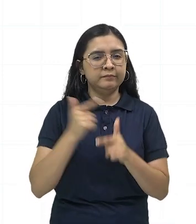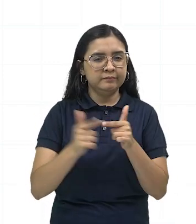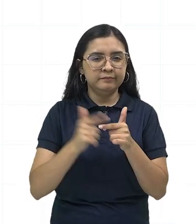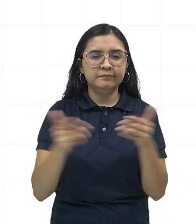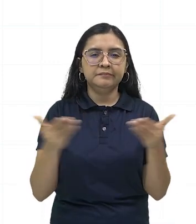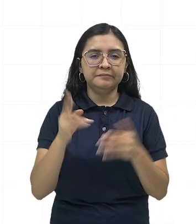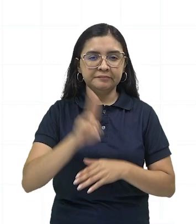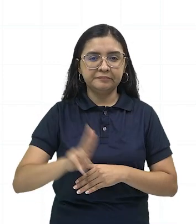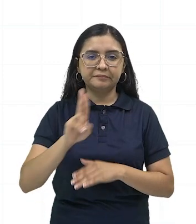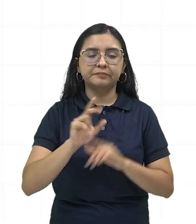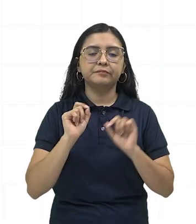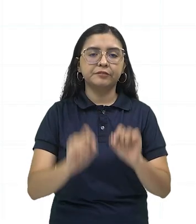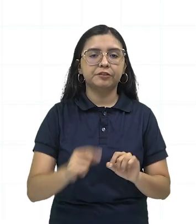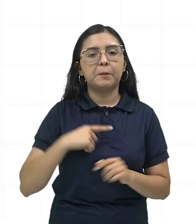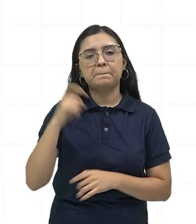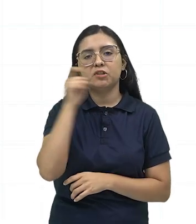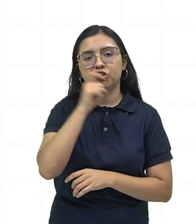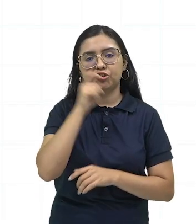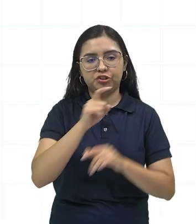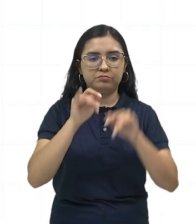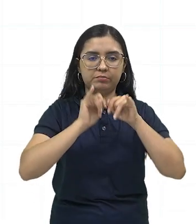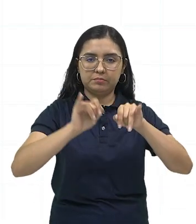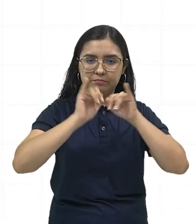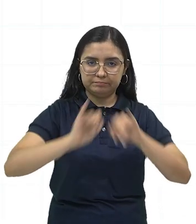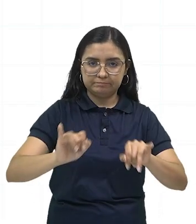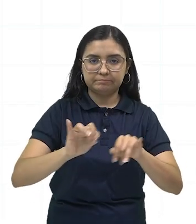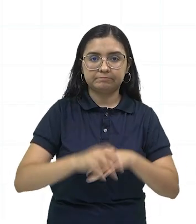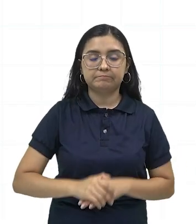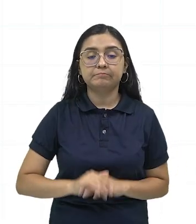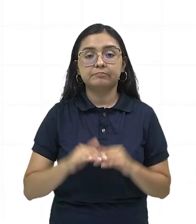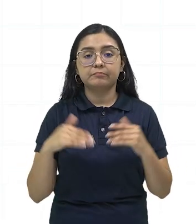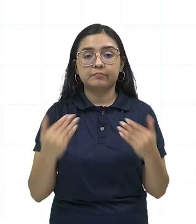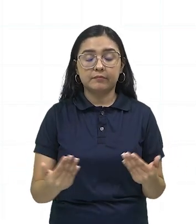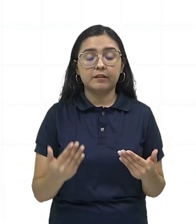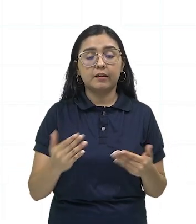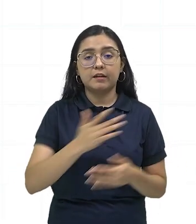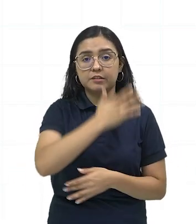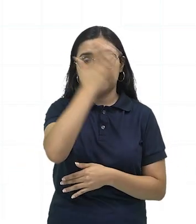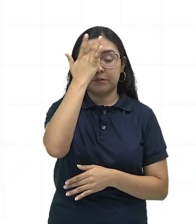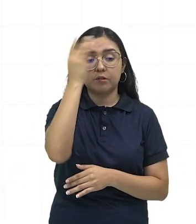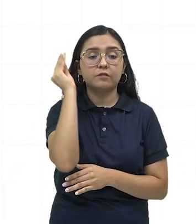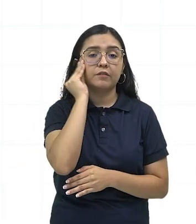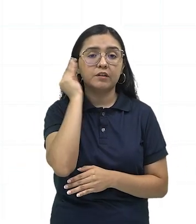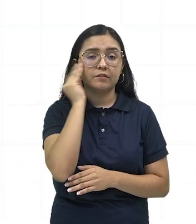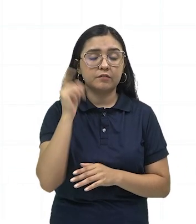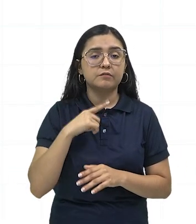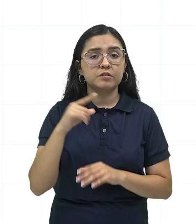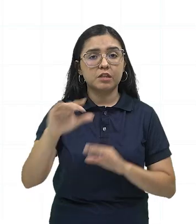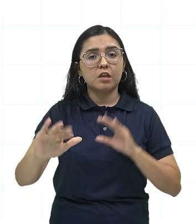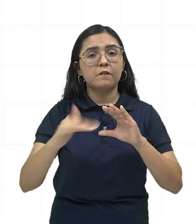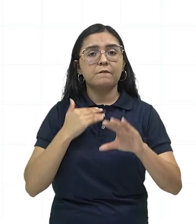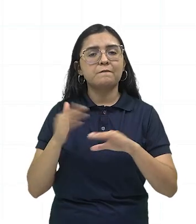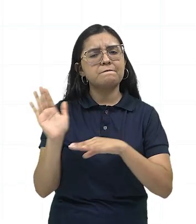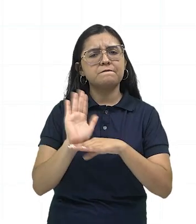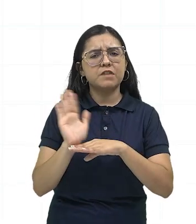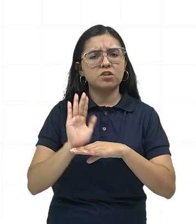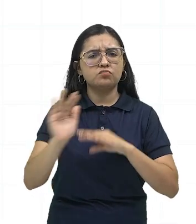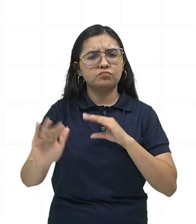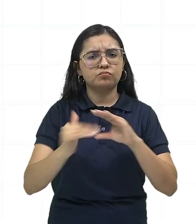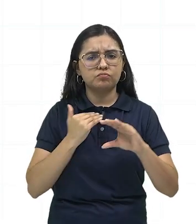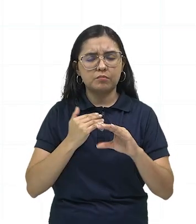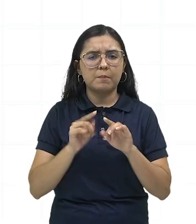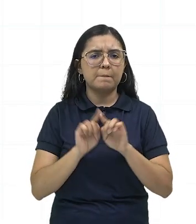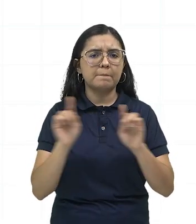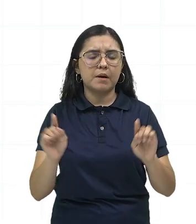tecnologias digitais para essa disseminação de informações falsas, que muitas vezes as pessoas não checam. Você recebe vídeos em tempo real